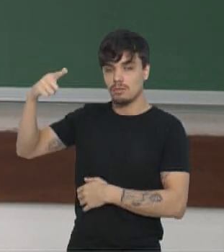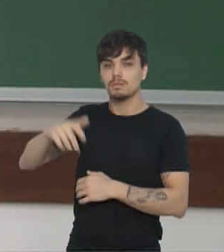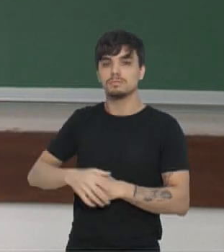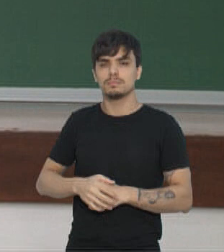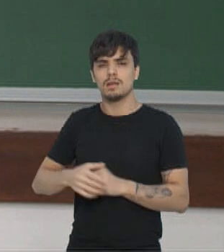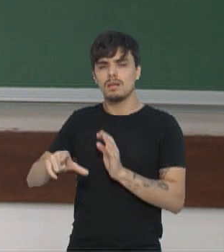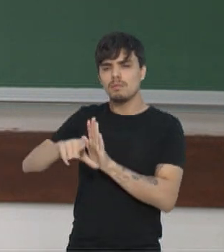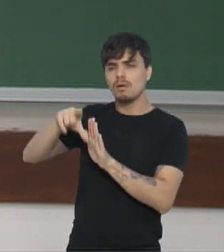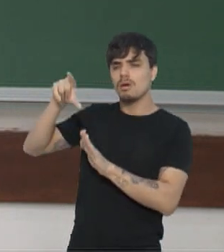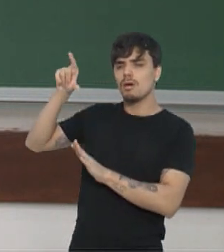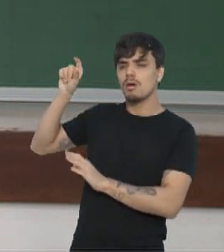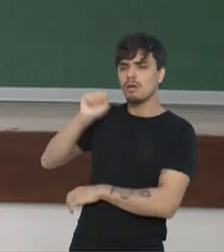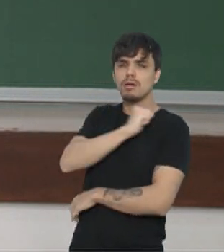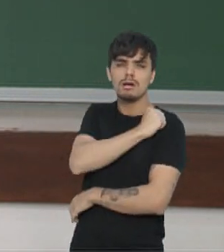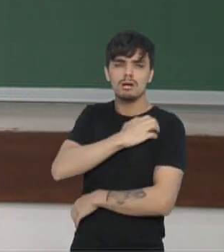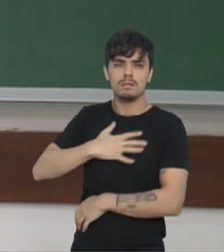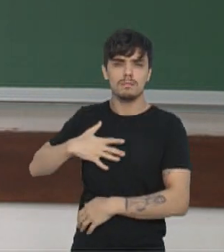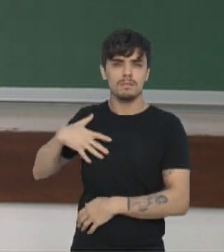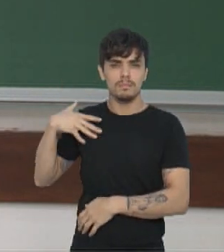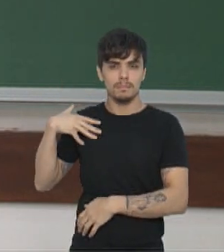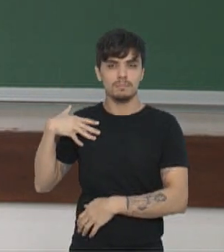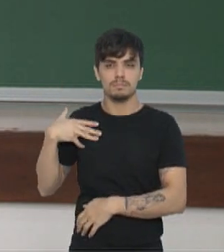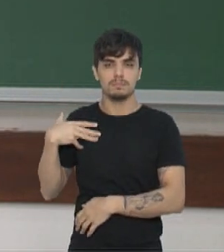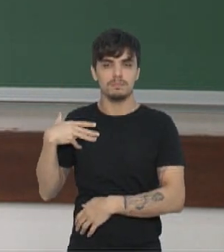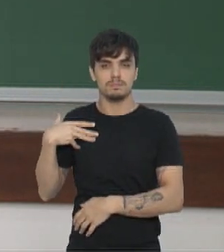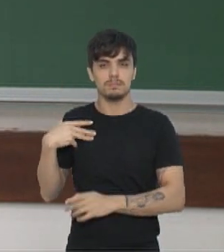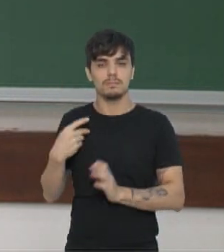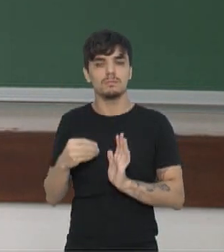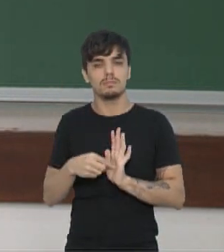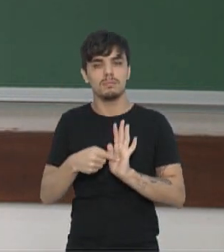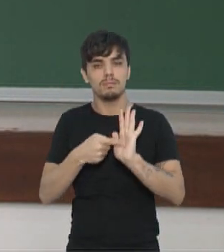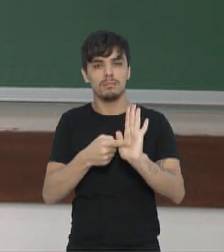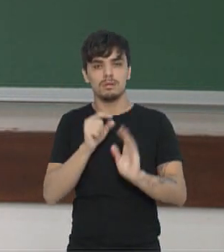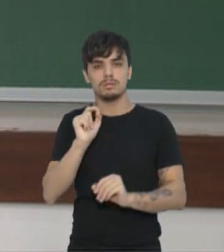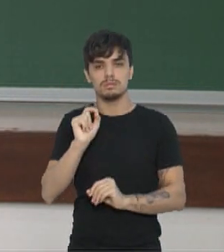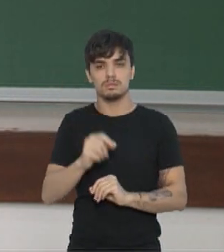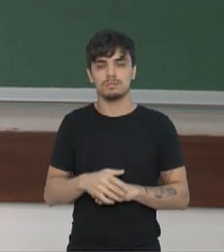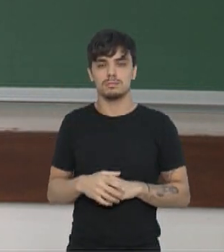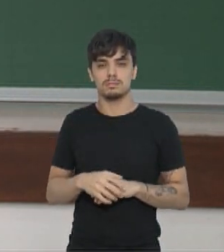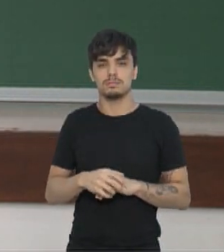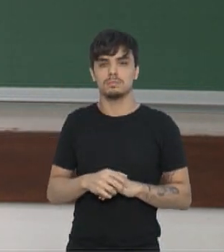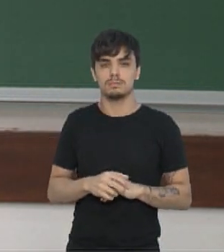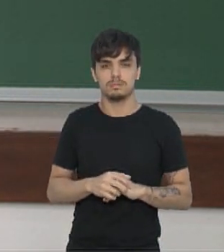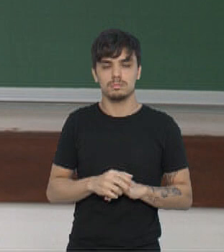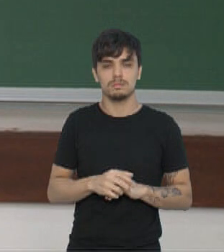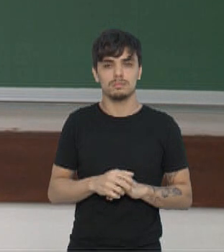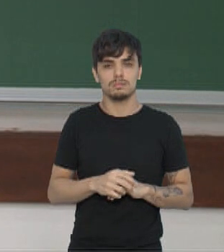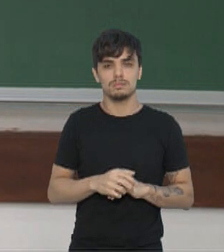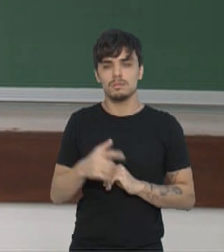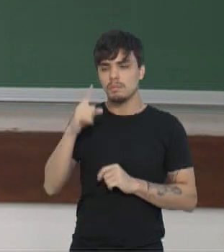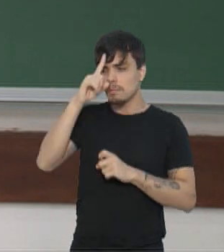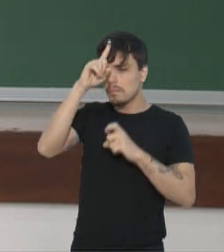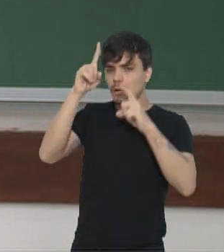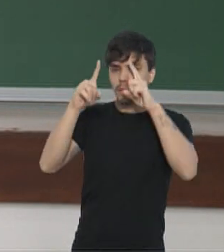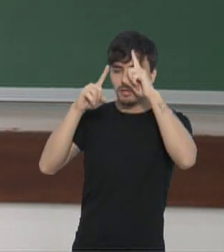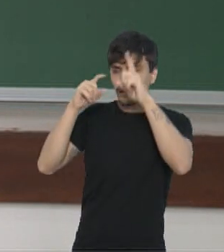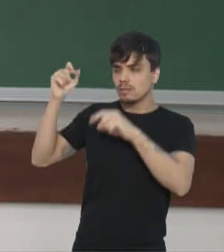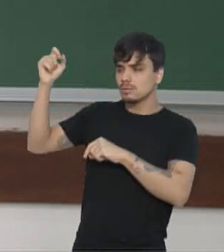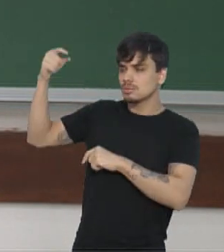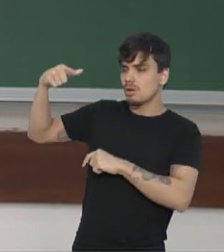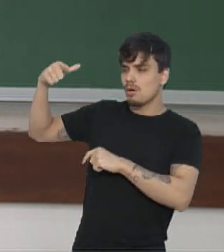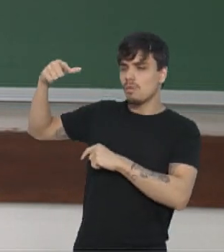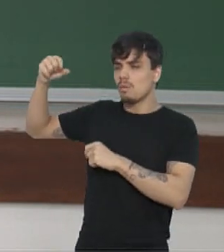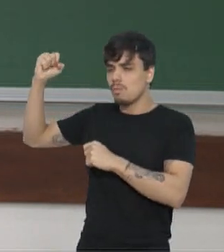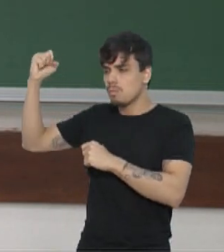de volta o Aristóteles, né, que coloca toda uma ideia do Sol